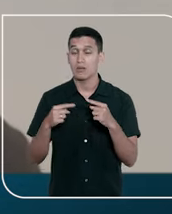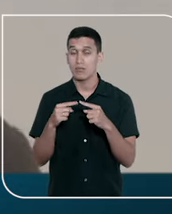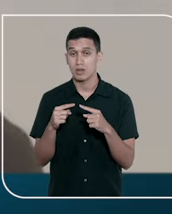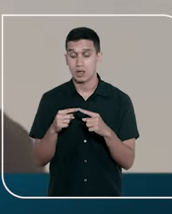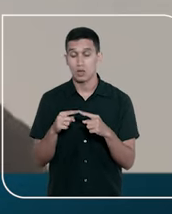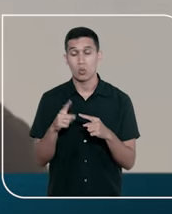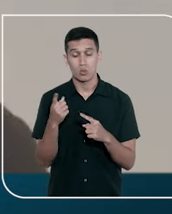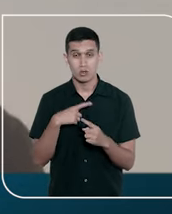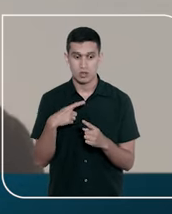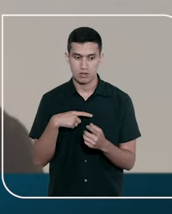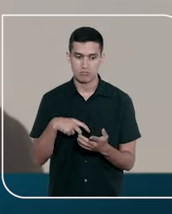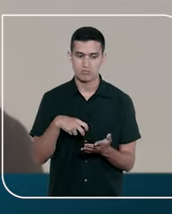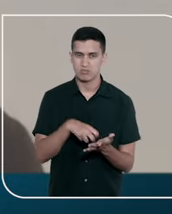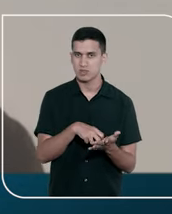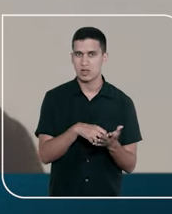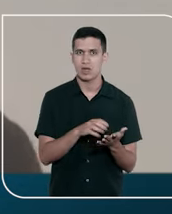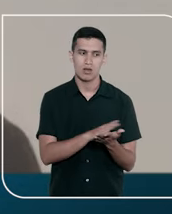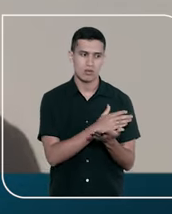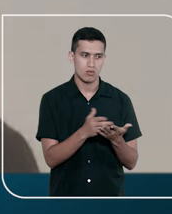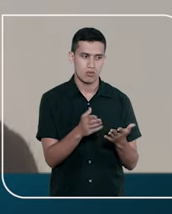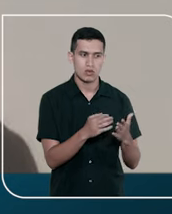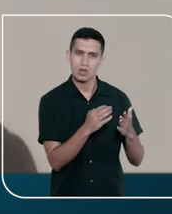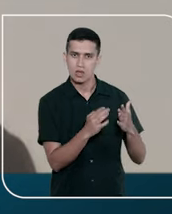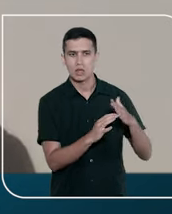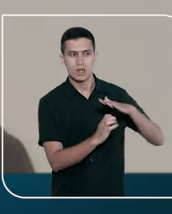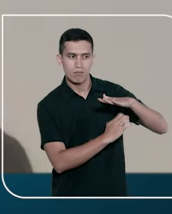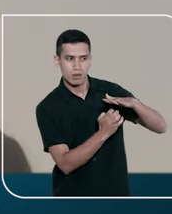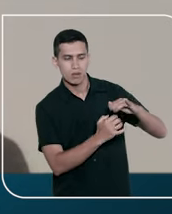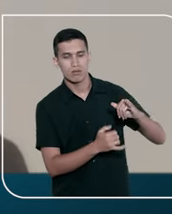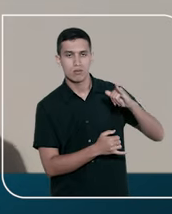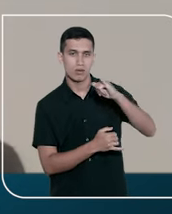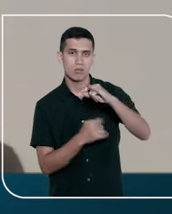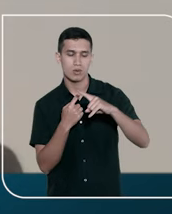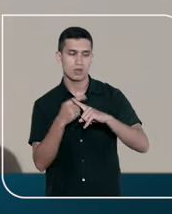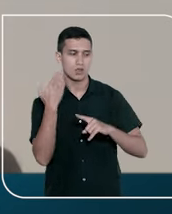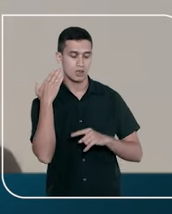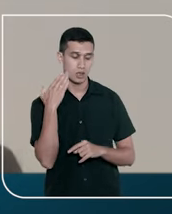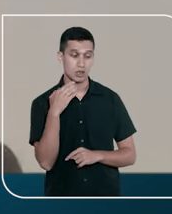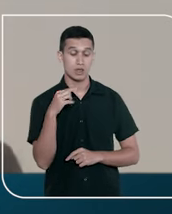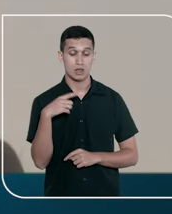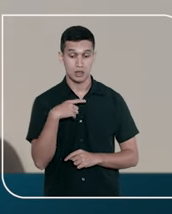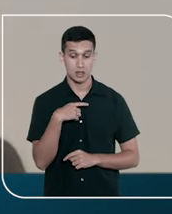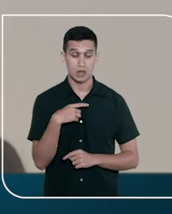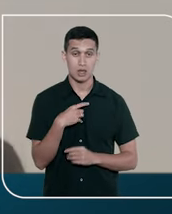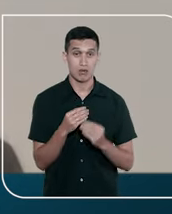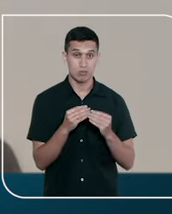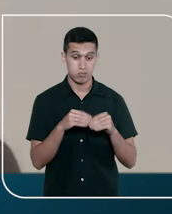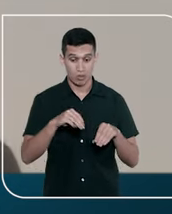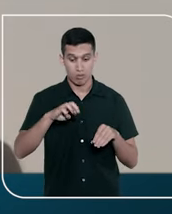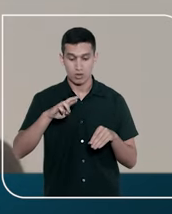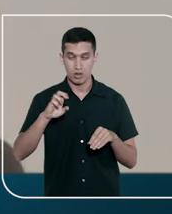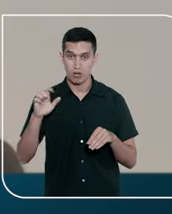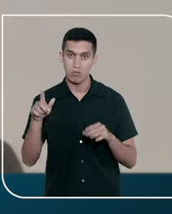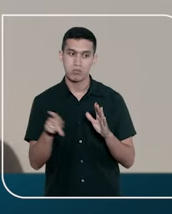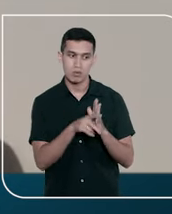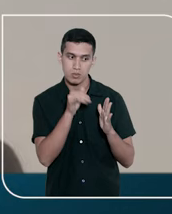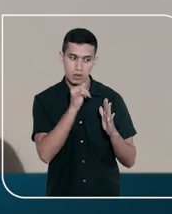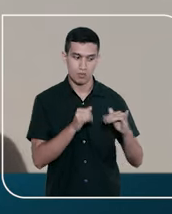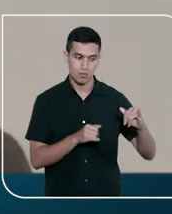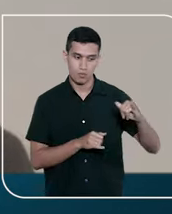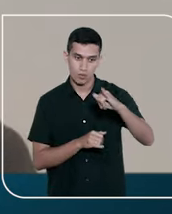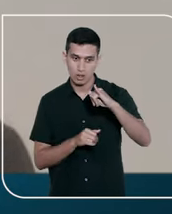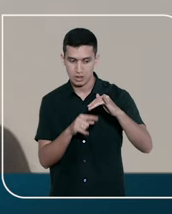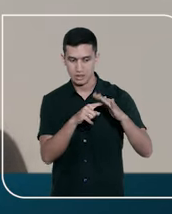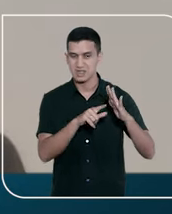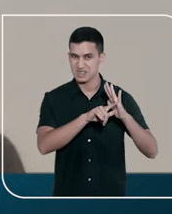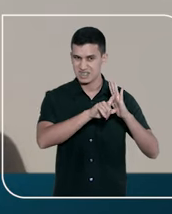têm condenado companhias aéreas, no sentido de entender que o dano moral, no caso de um atraso de voo ou perda de bagagem, é in